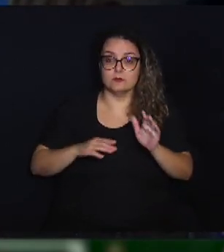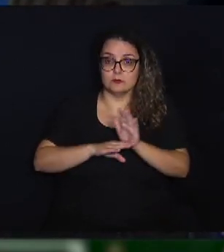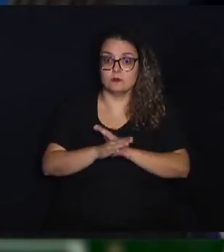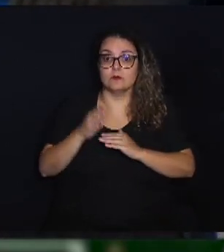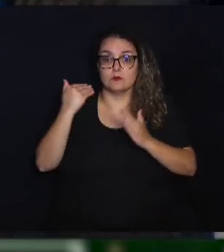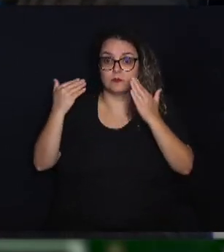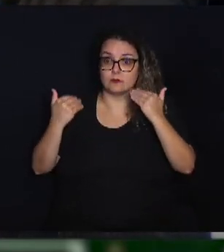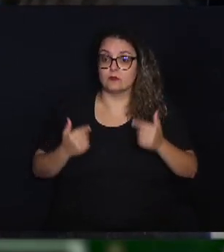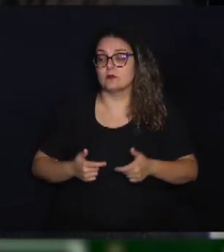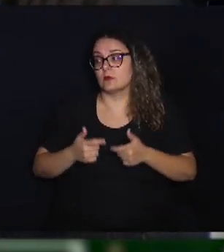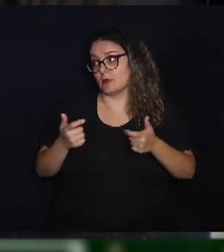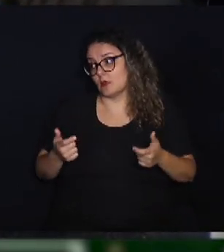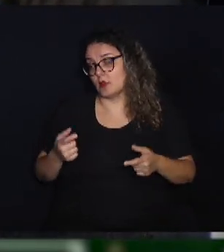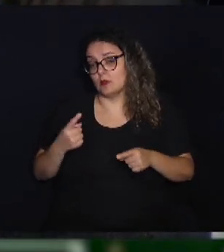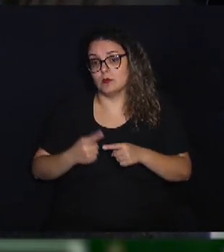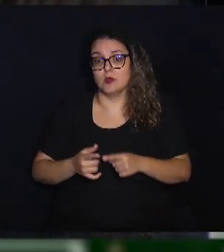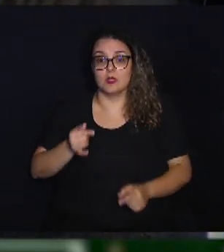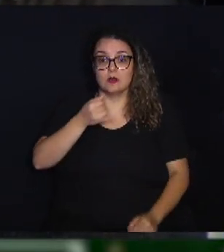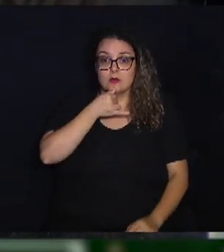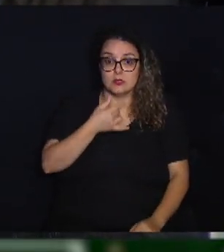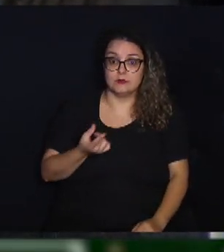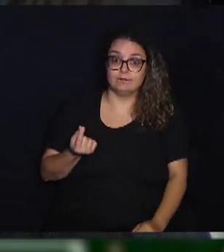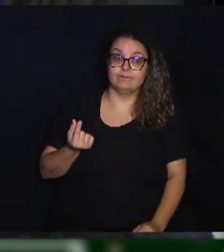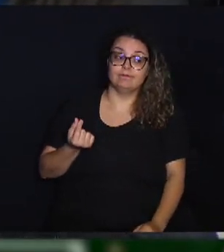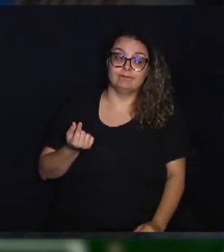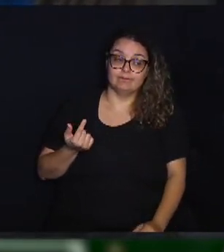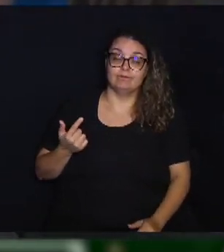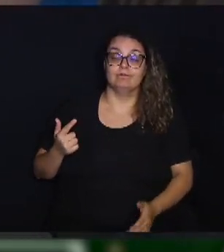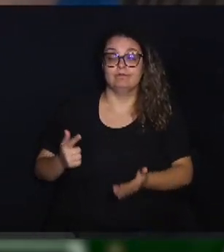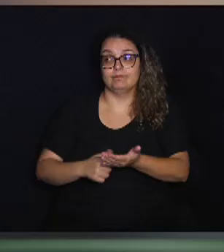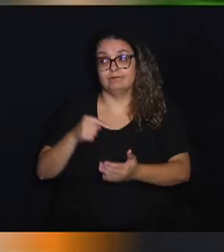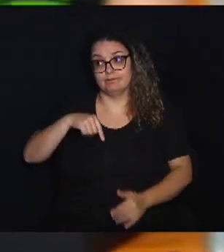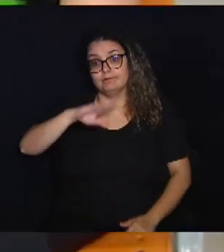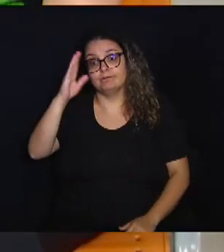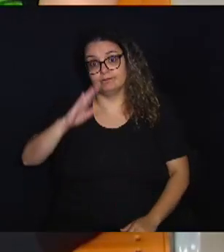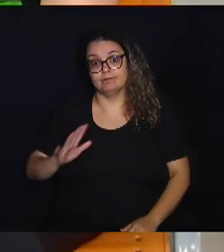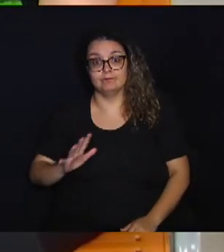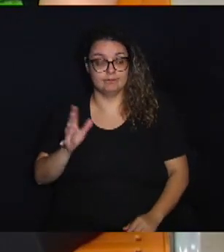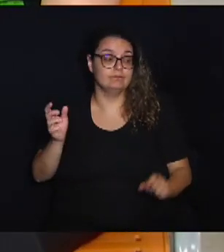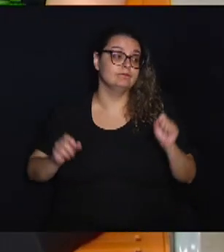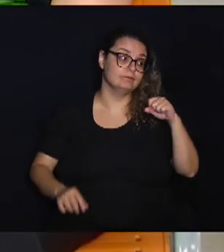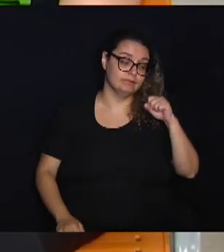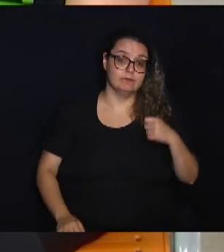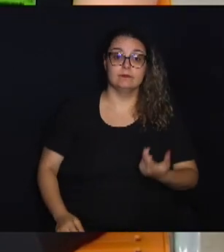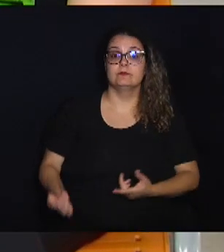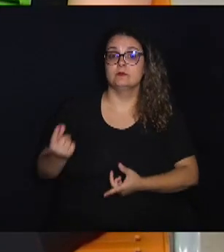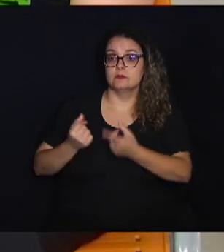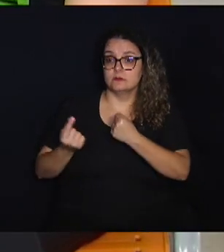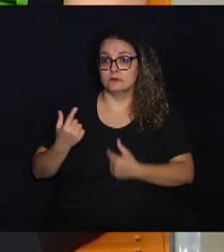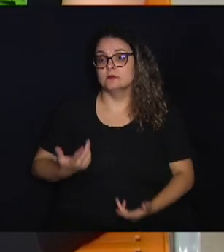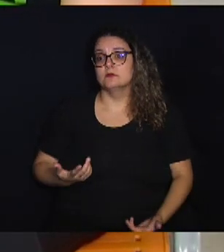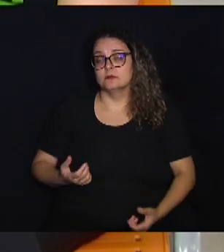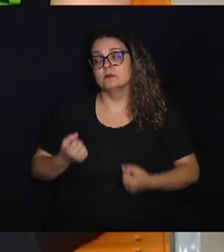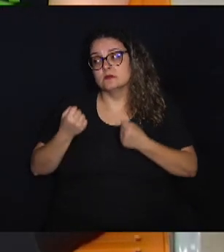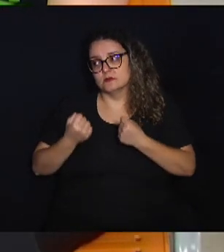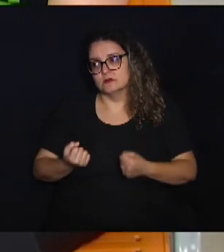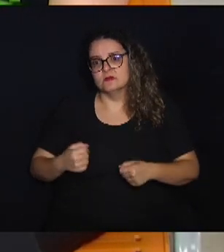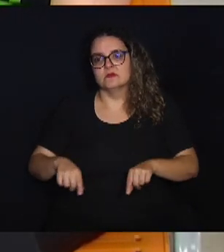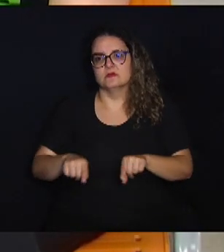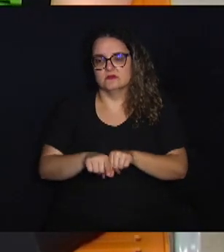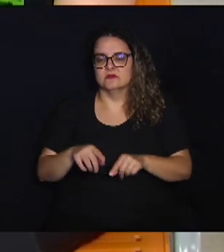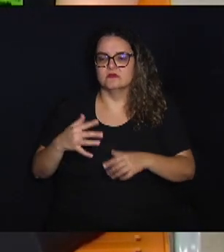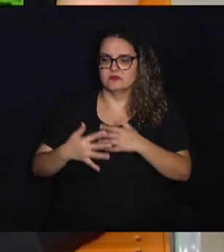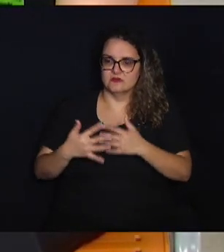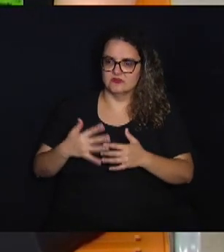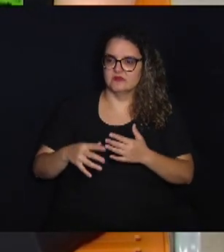popularizando bastante, porque infelizmente o preço do livro no Brasil é muito caro. Então a questão financeira acaba sendo também um impeditivo para